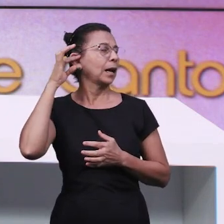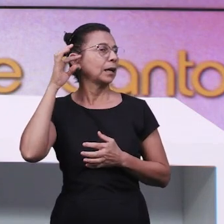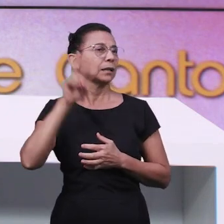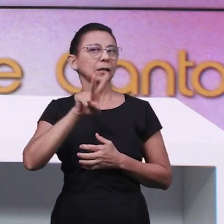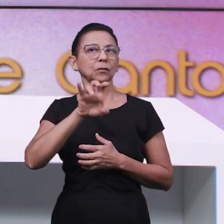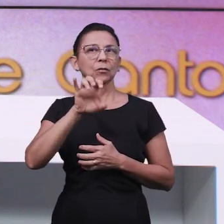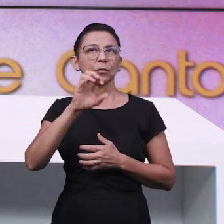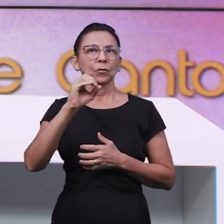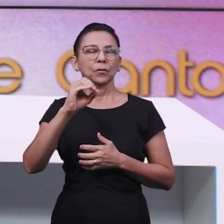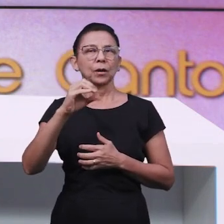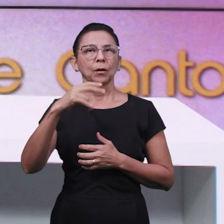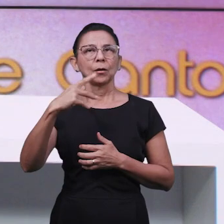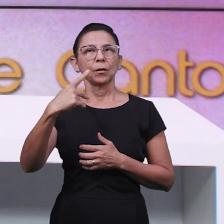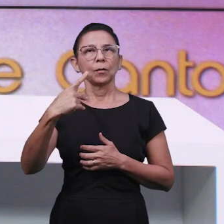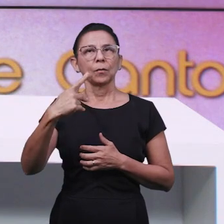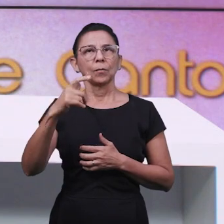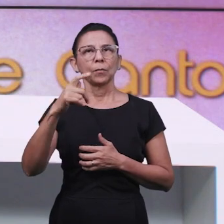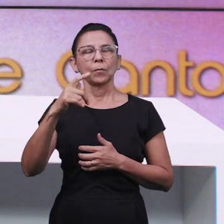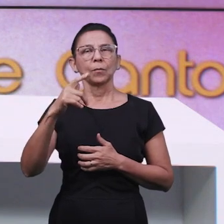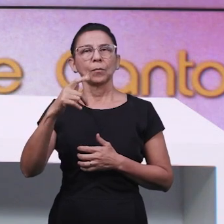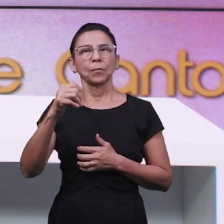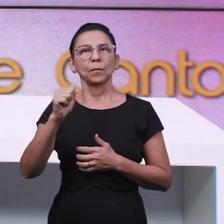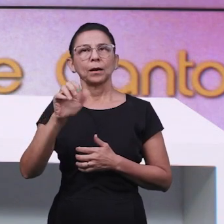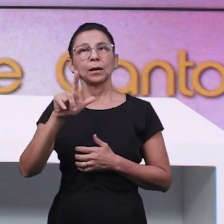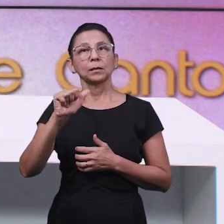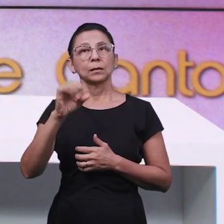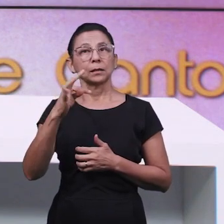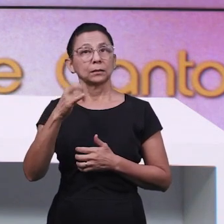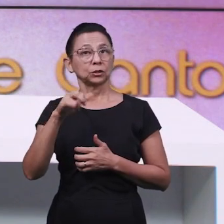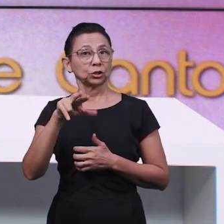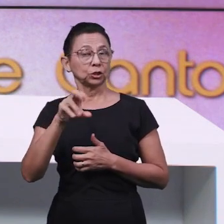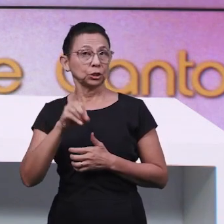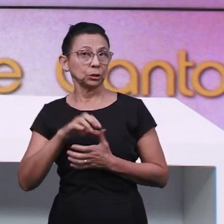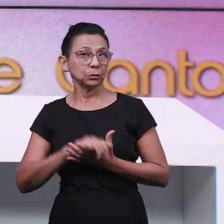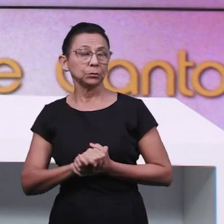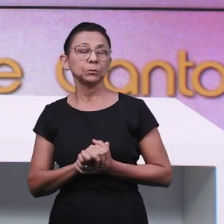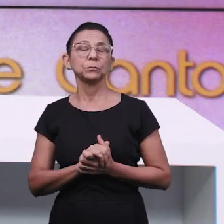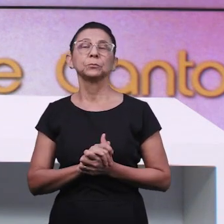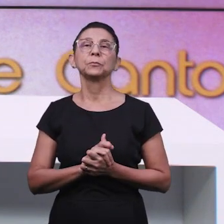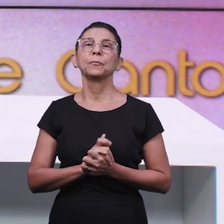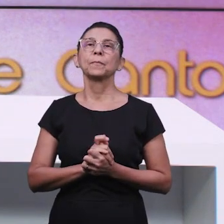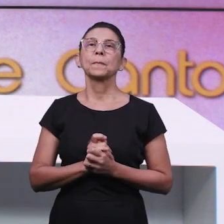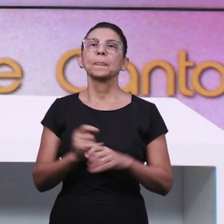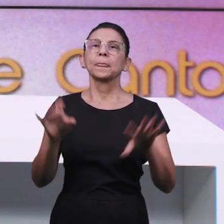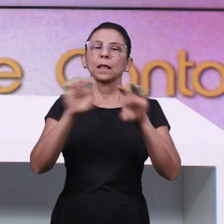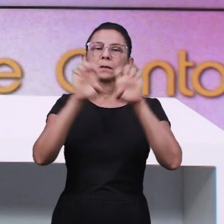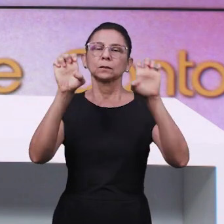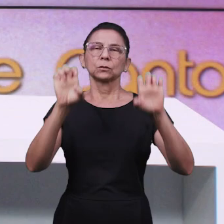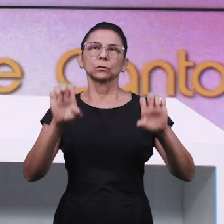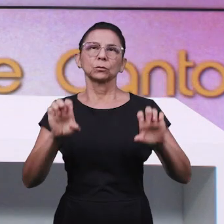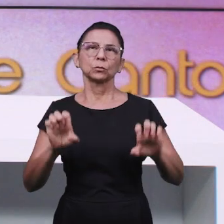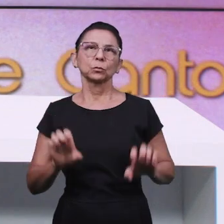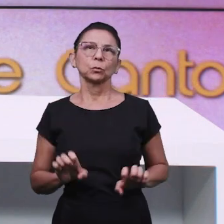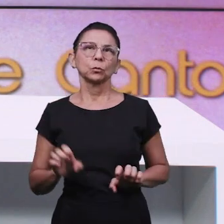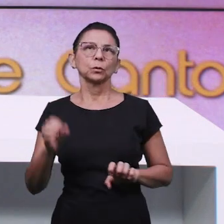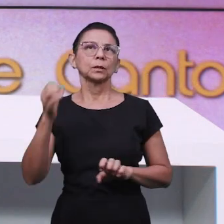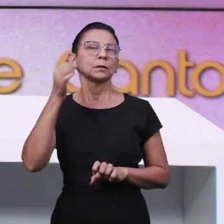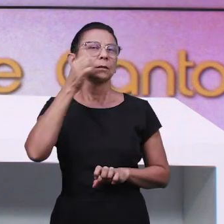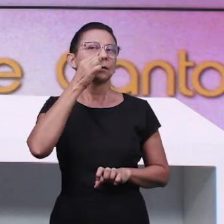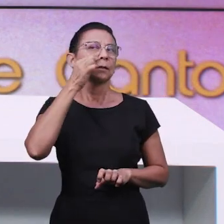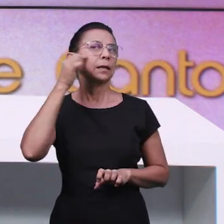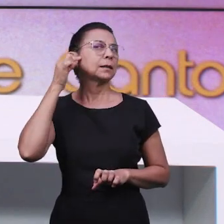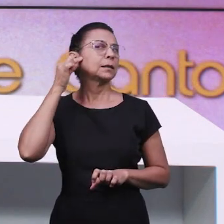fica na região posterior do trato vocal, as estruturas de ressonância